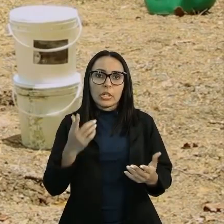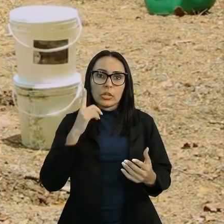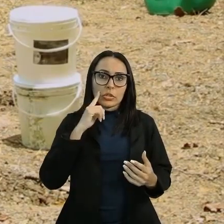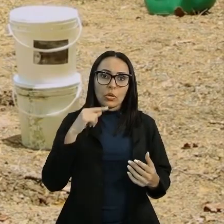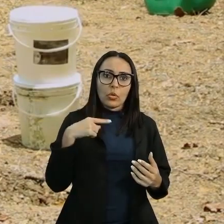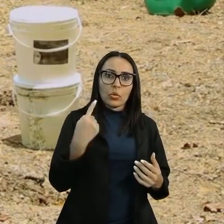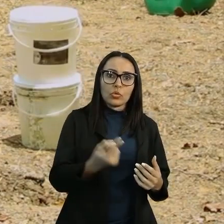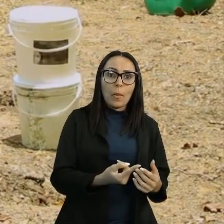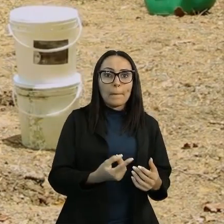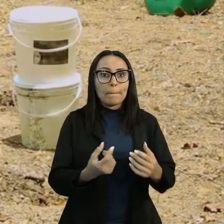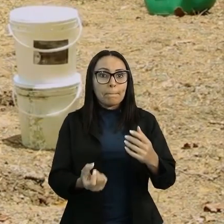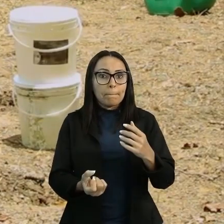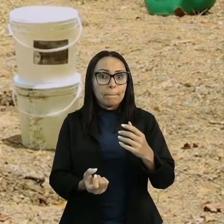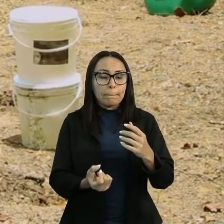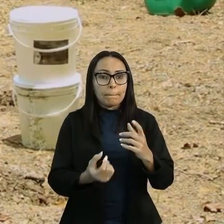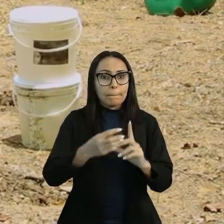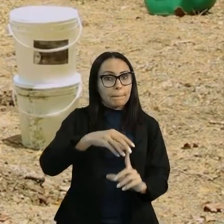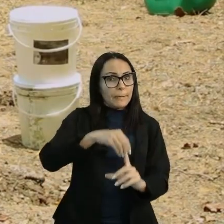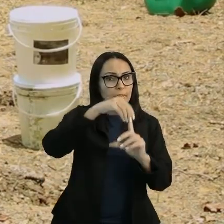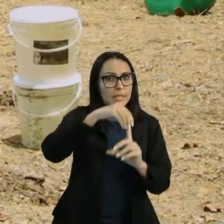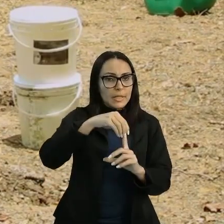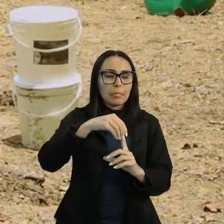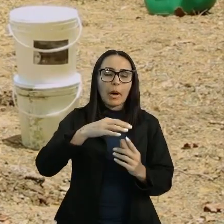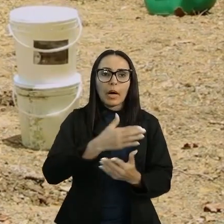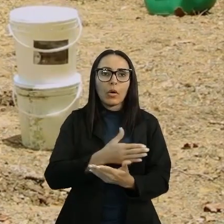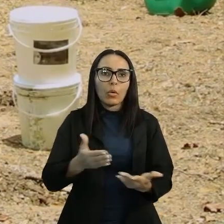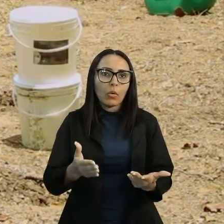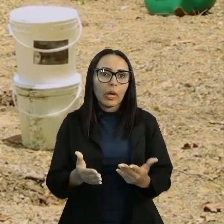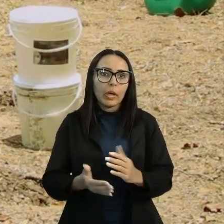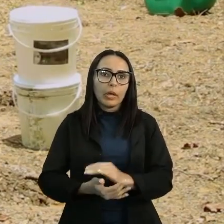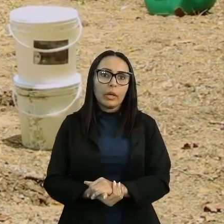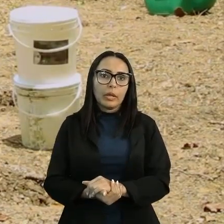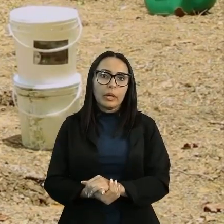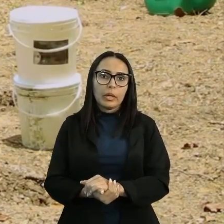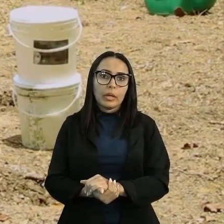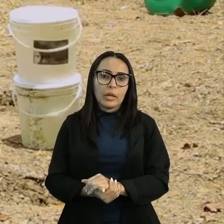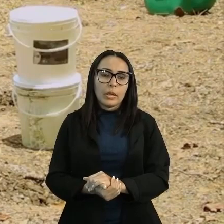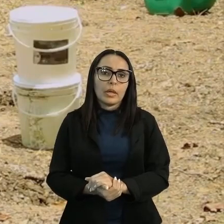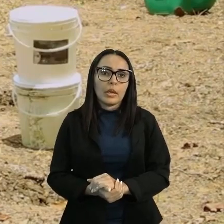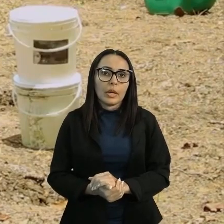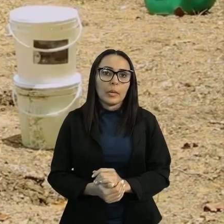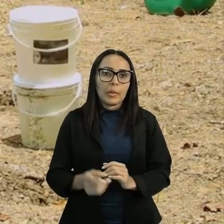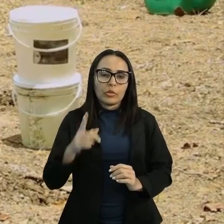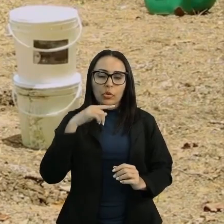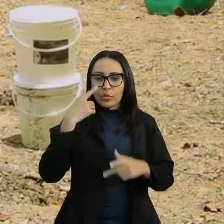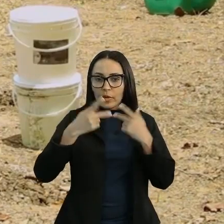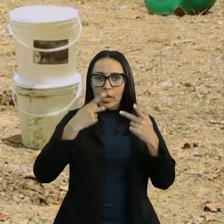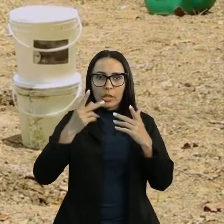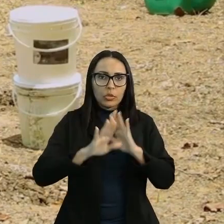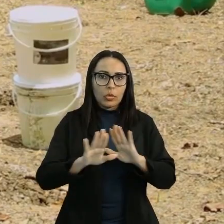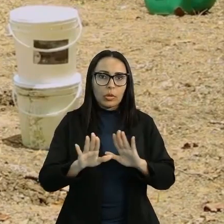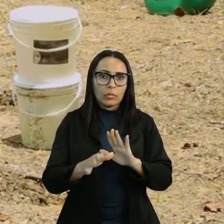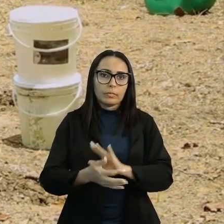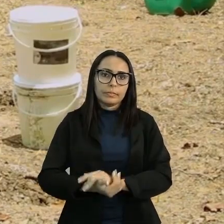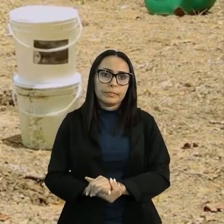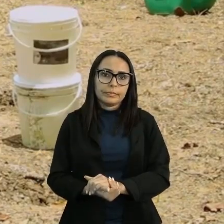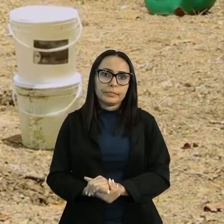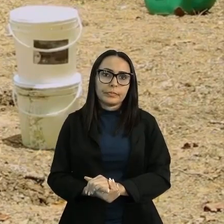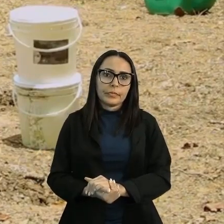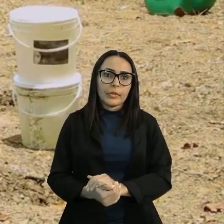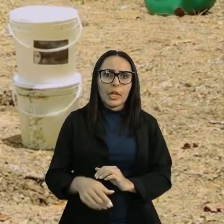estamos abrindo o espaço para esse novo mundo que é as punks. Não dominamos ainda, temos sim Ora Pro